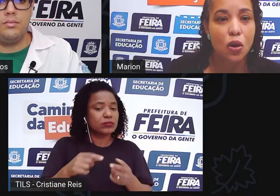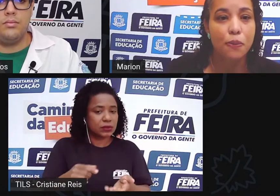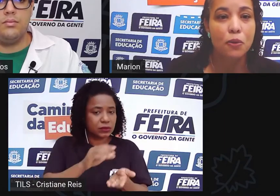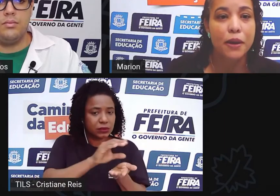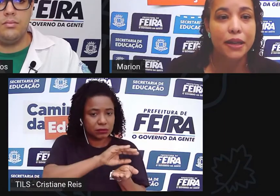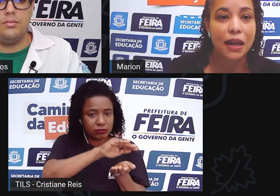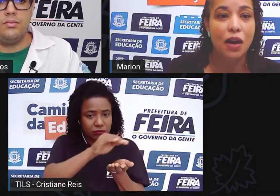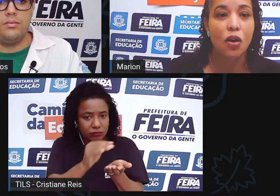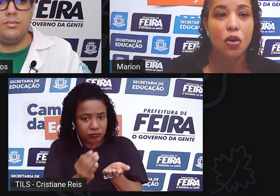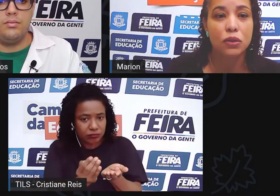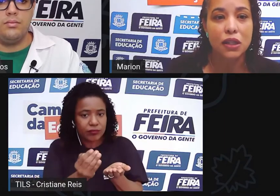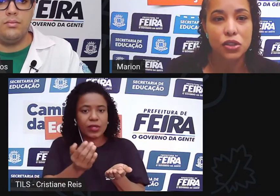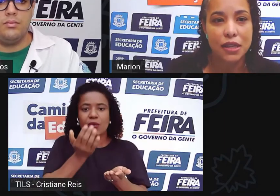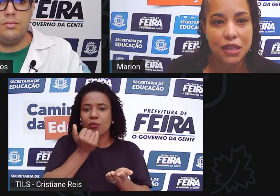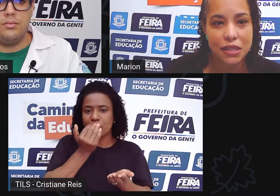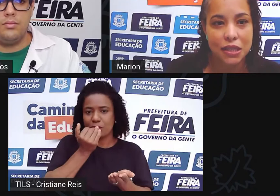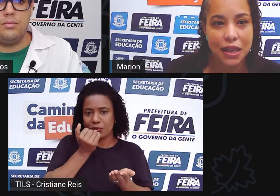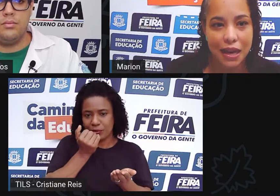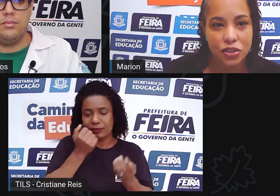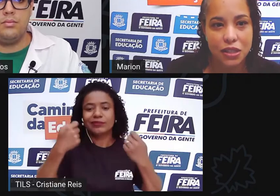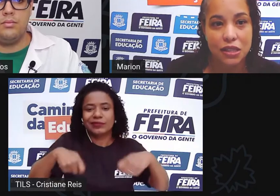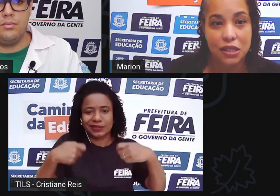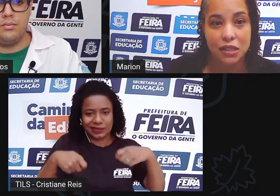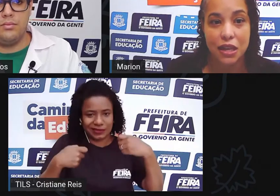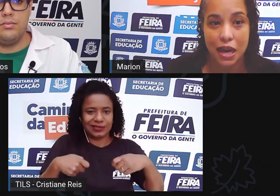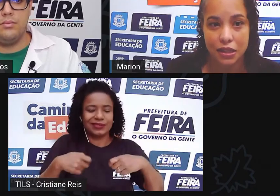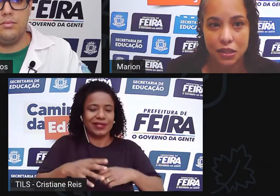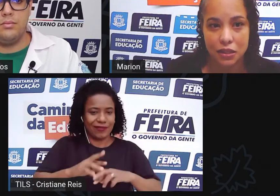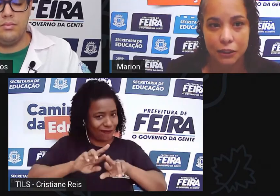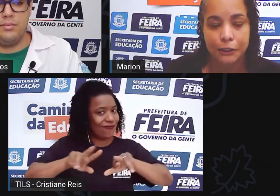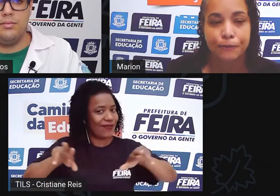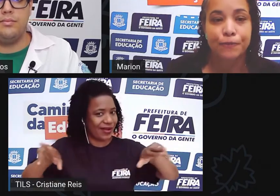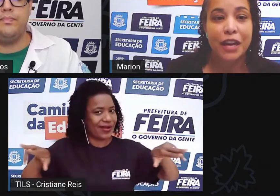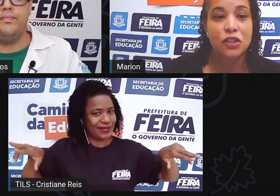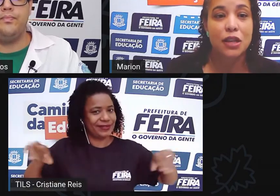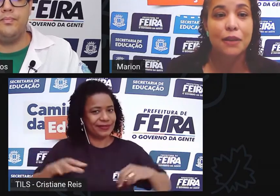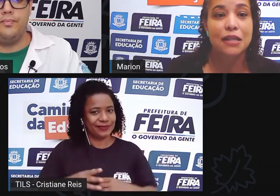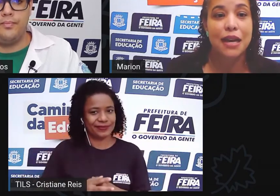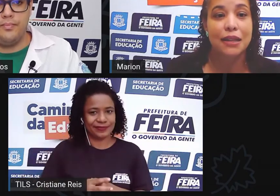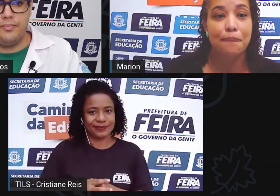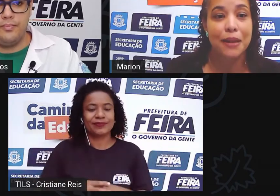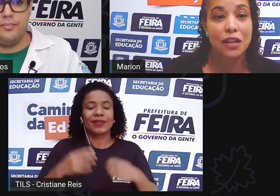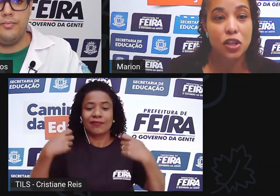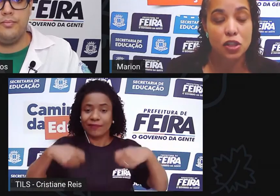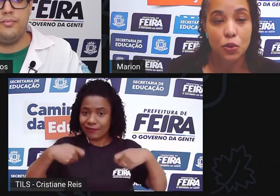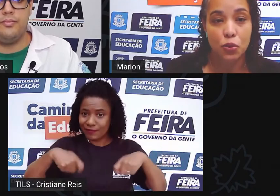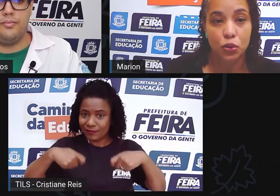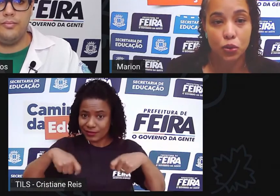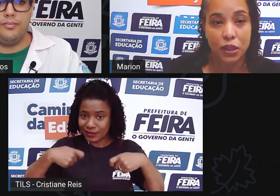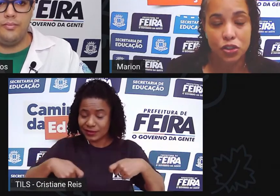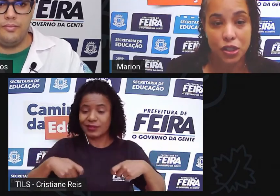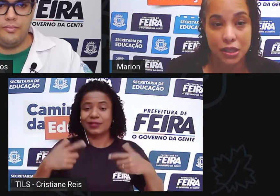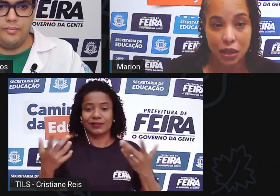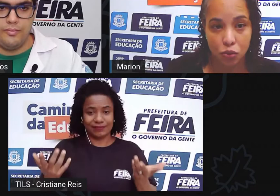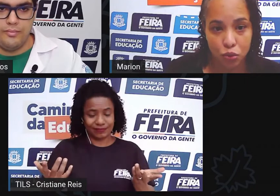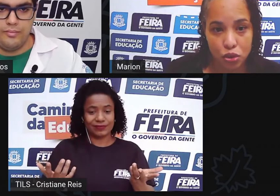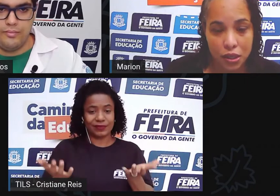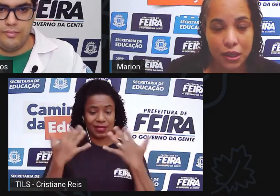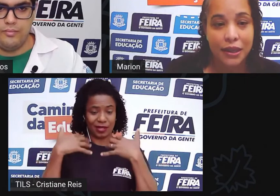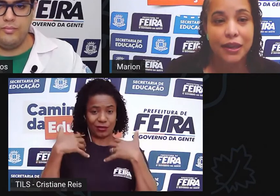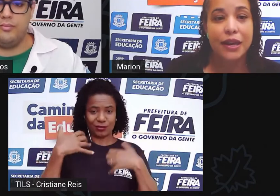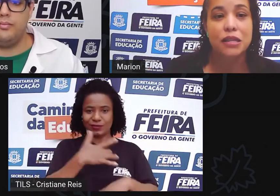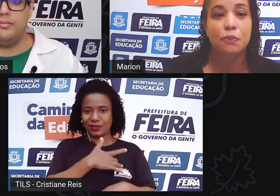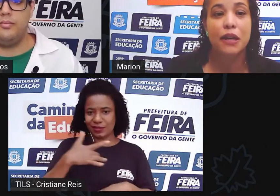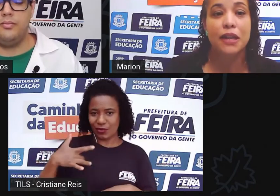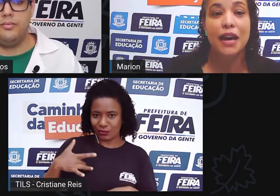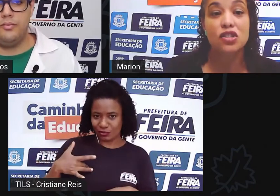isso comprometa outras necessidades essenciais. Deve estar baseado em práticas promotoras de saúde,